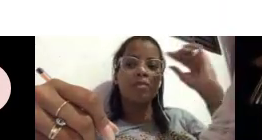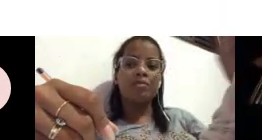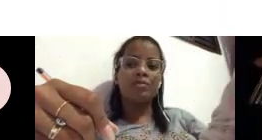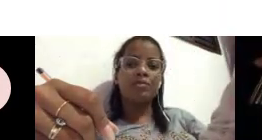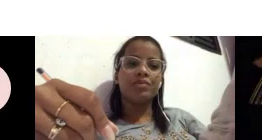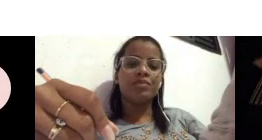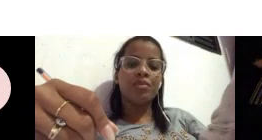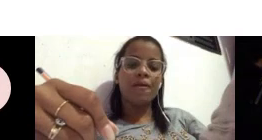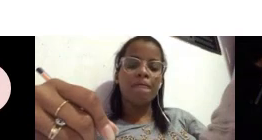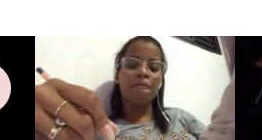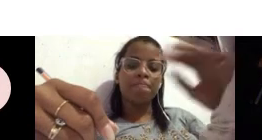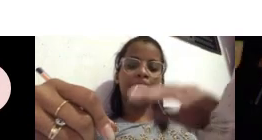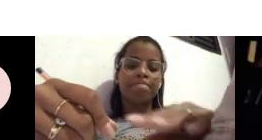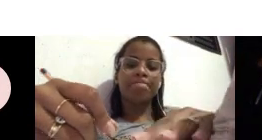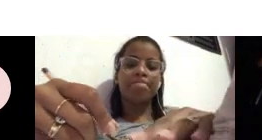Infelizmente, o que acontece?